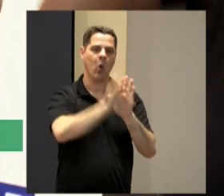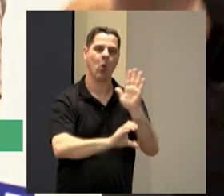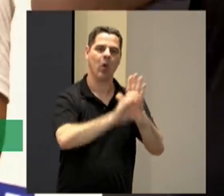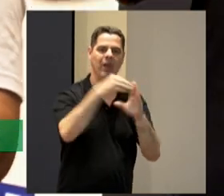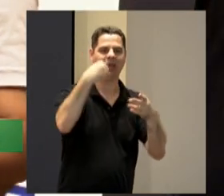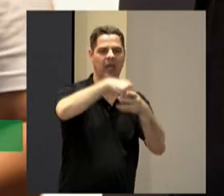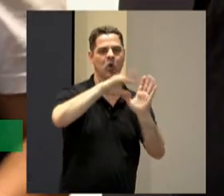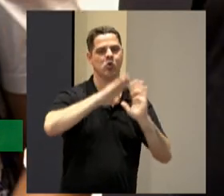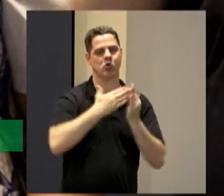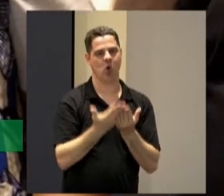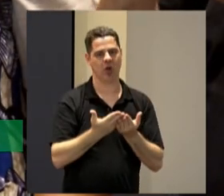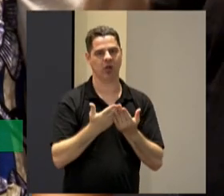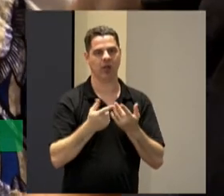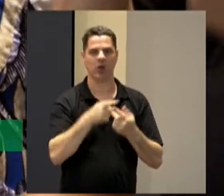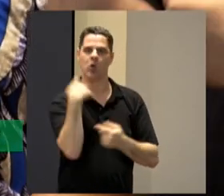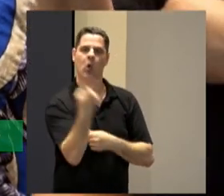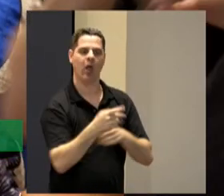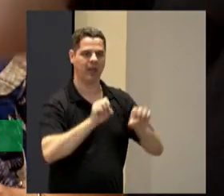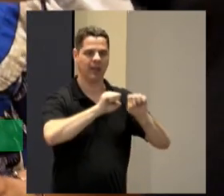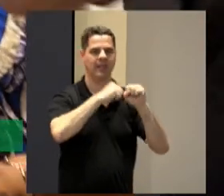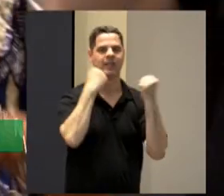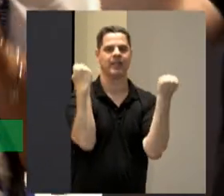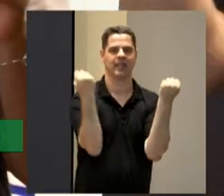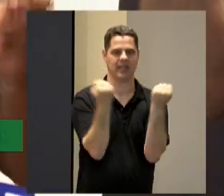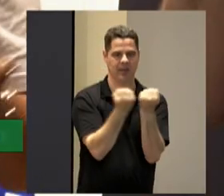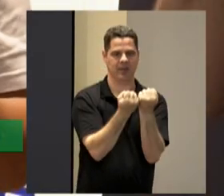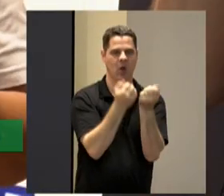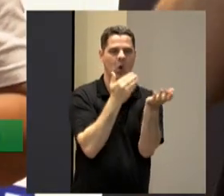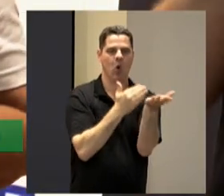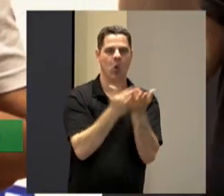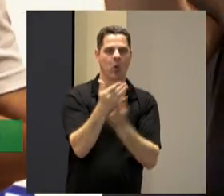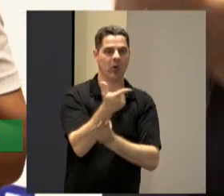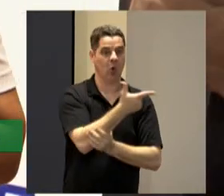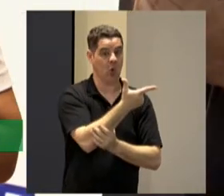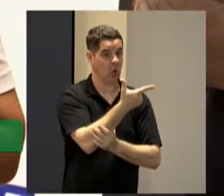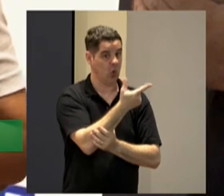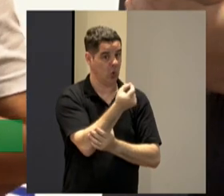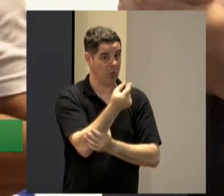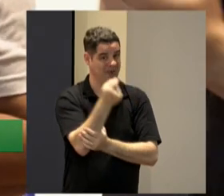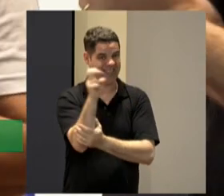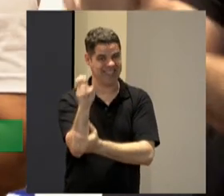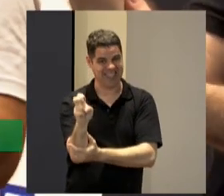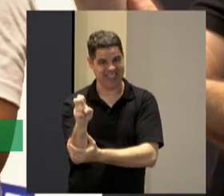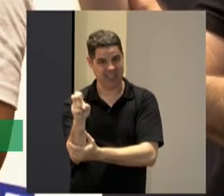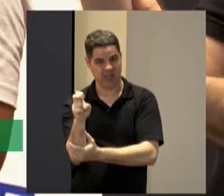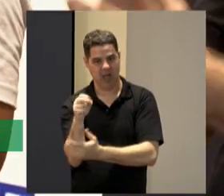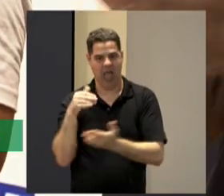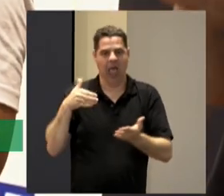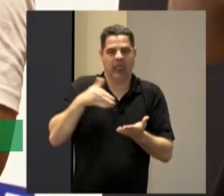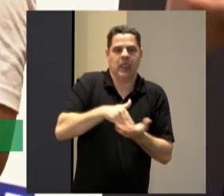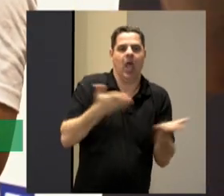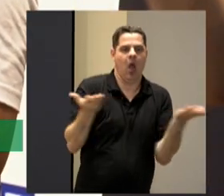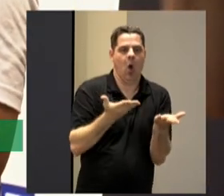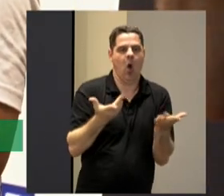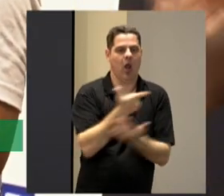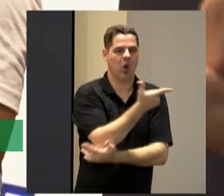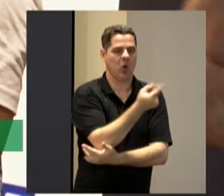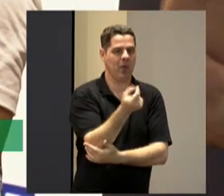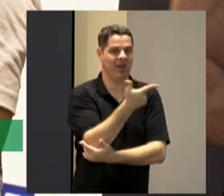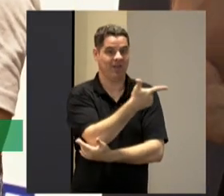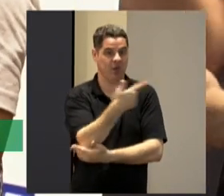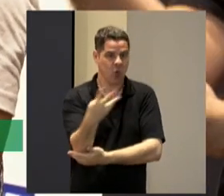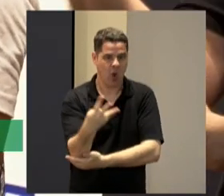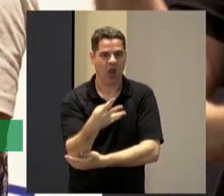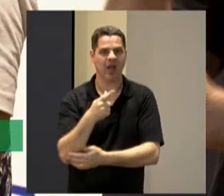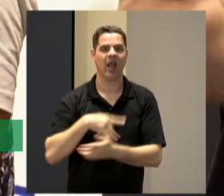Quando nós chegamos num seminário, que iniciou-se em 2005, em 2024, e entendemos que